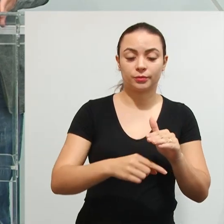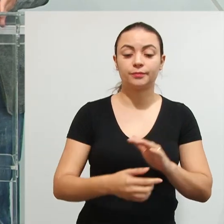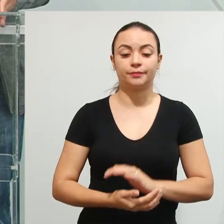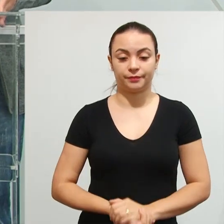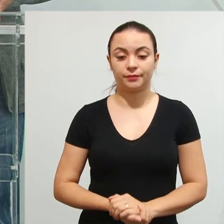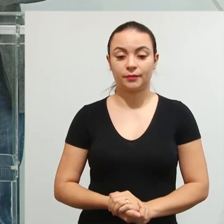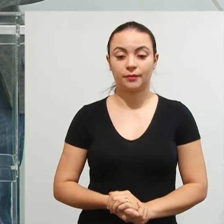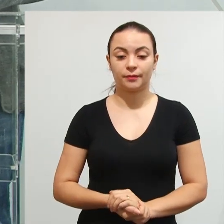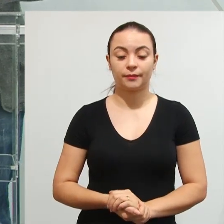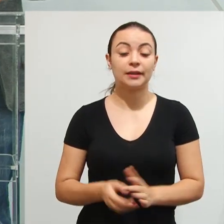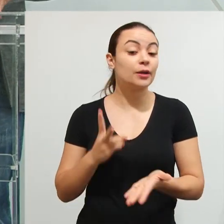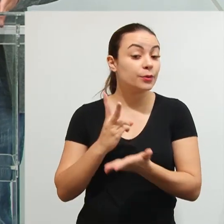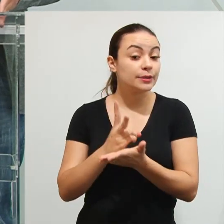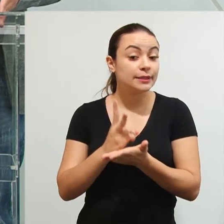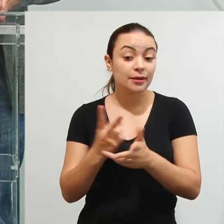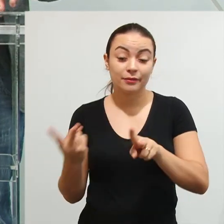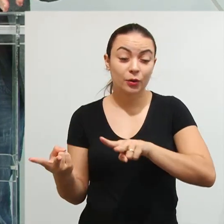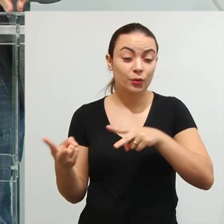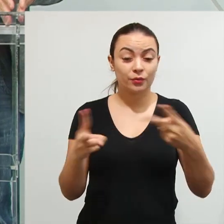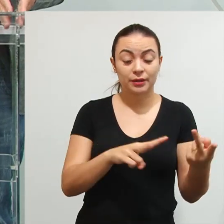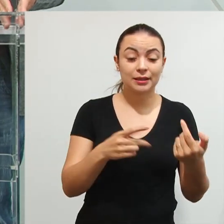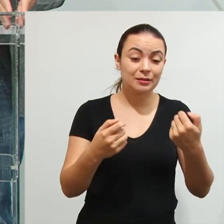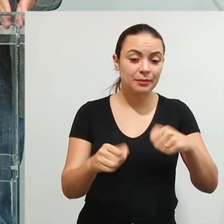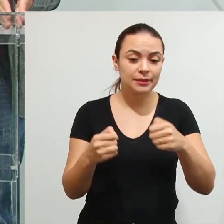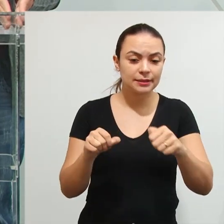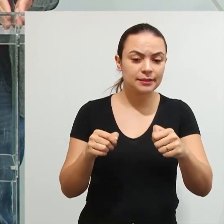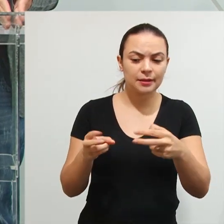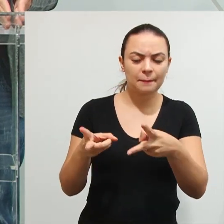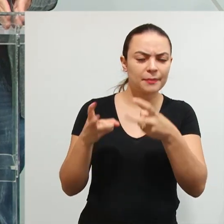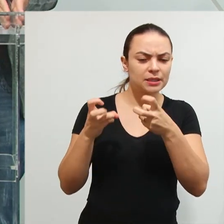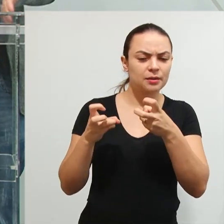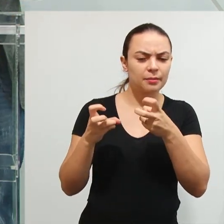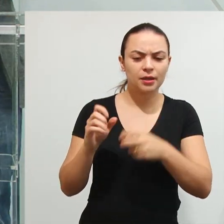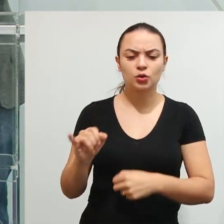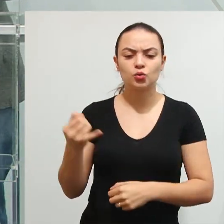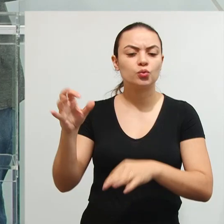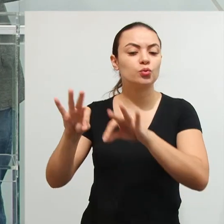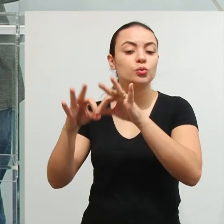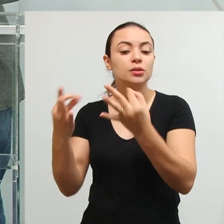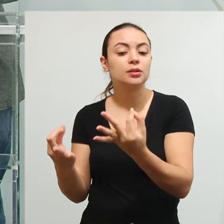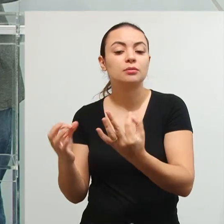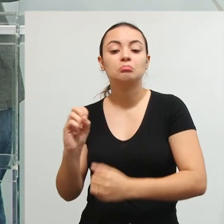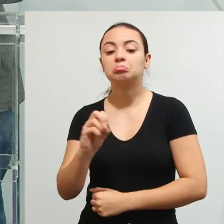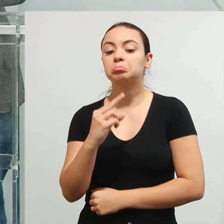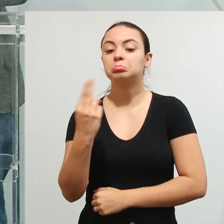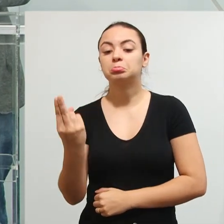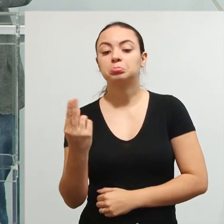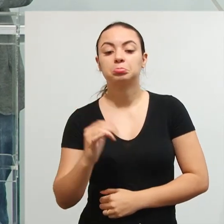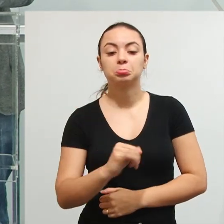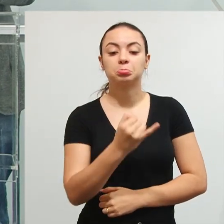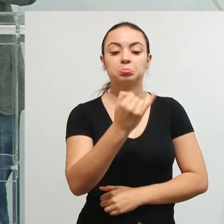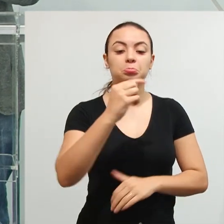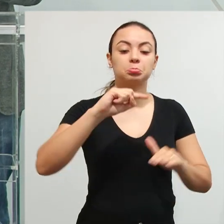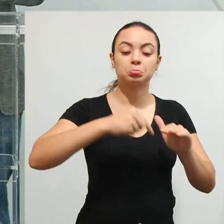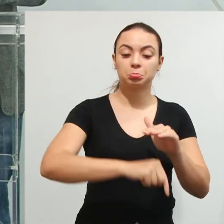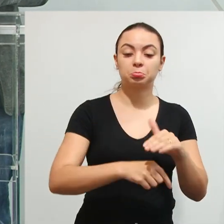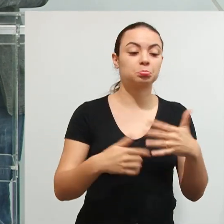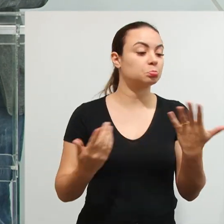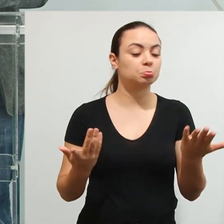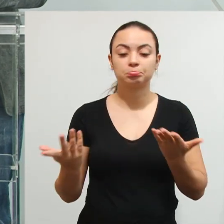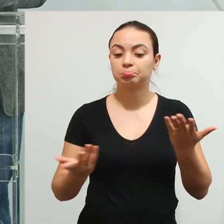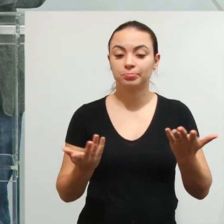ou é juros compostos se for juros simples conceito de taxa proporcional se for juros compostos conceito de taxas